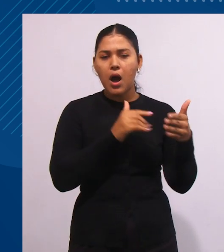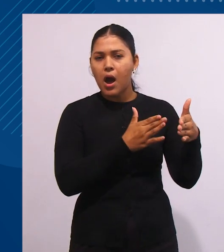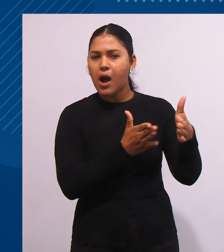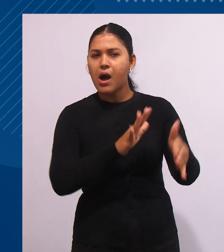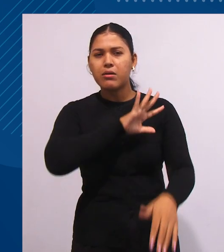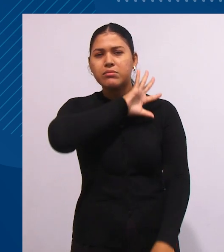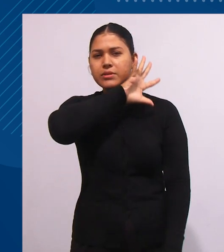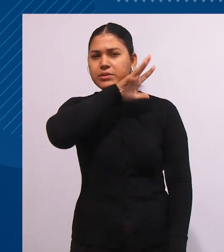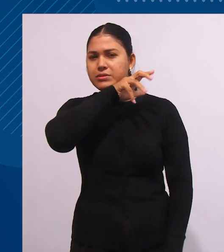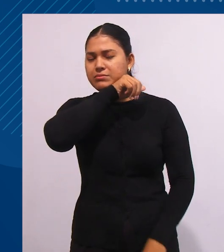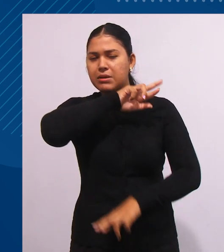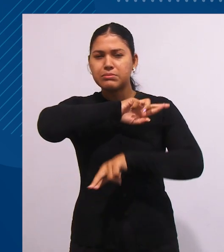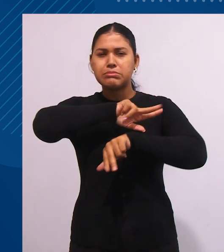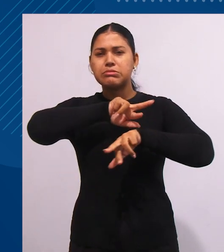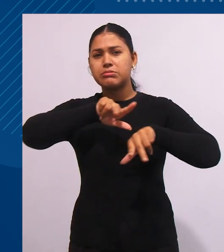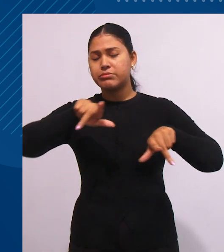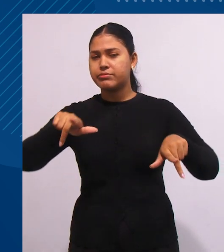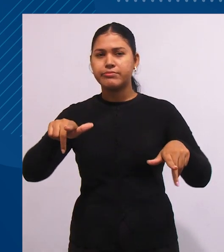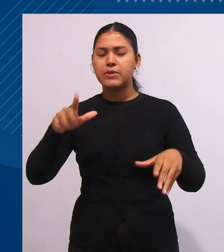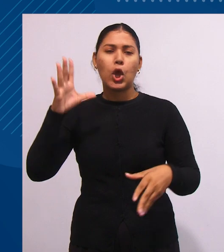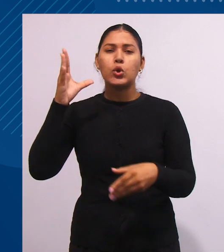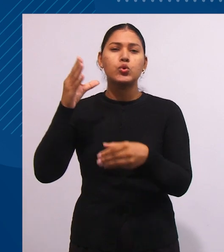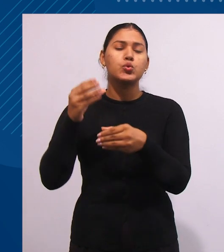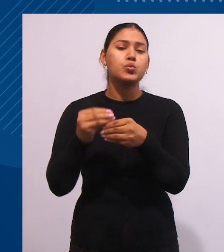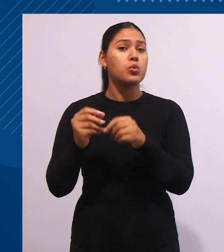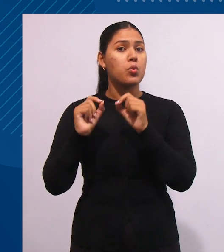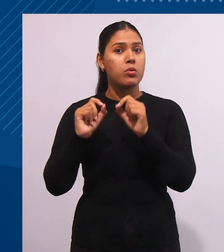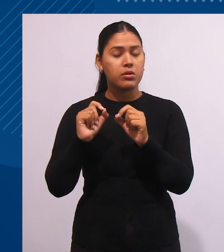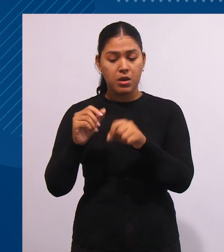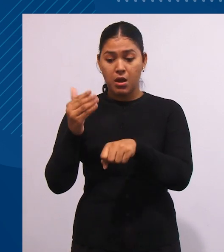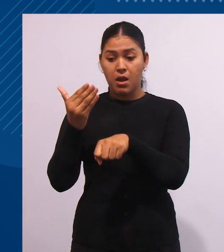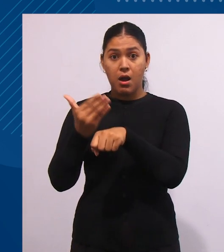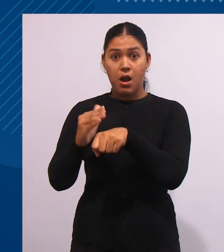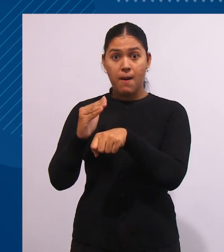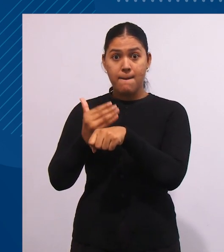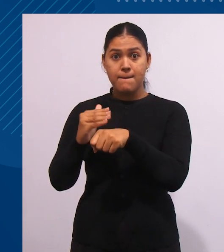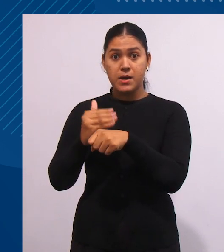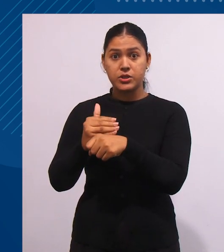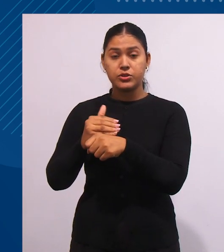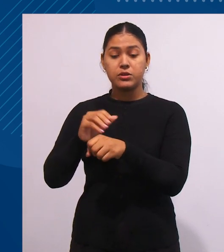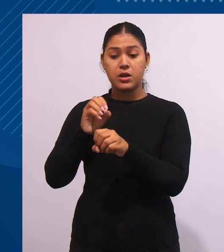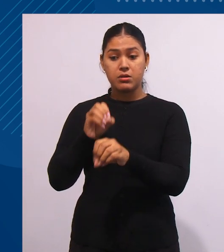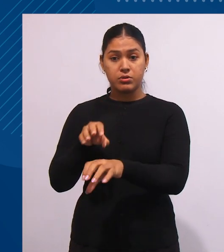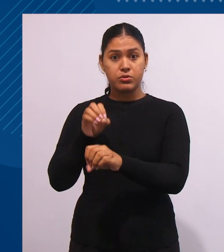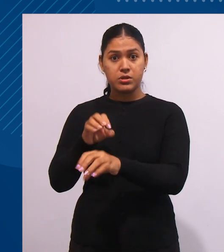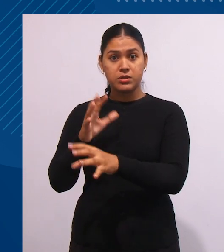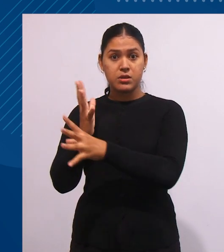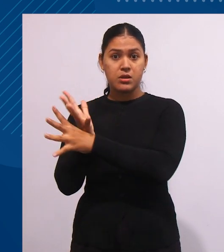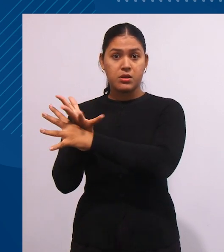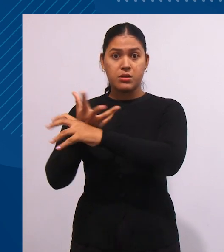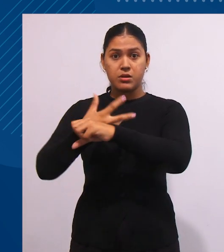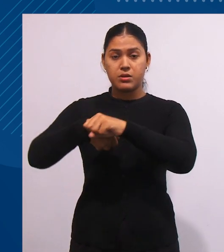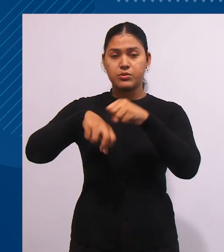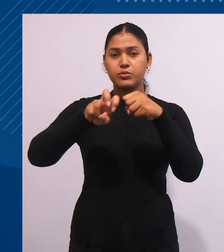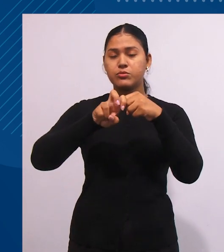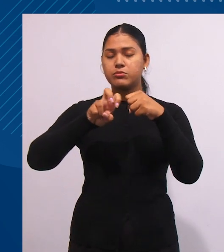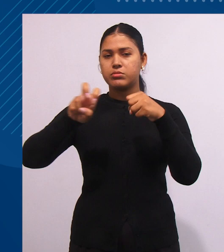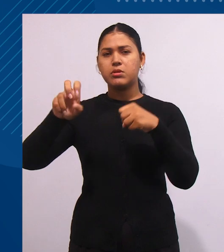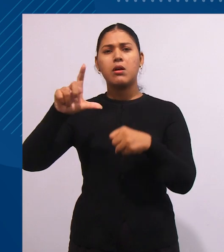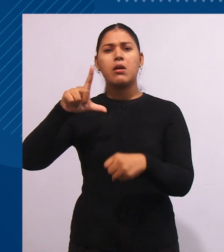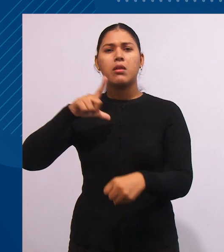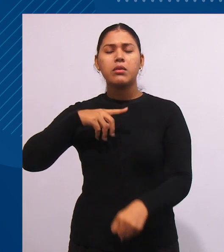natureza. Então, o que eu posso, em resumo, é que a prática da educação intercultural, ela promove inúmeras